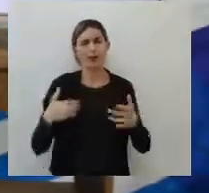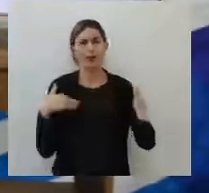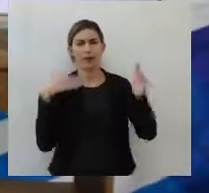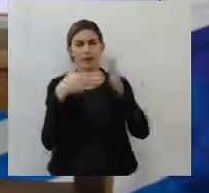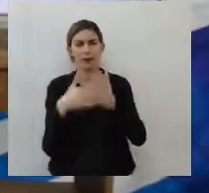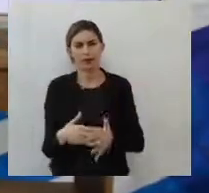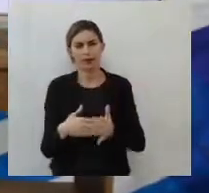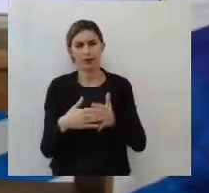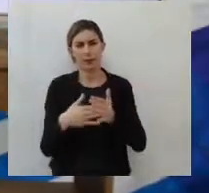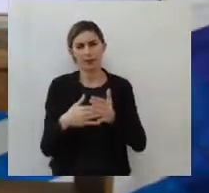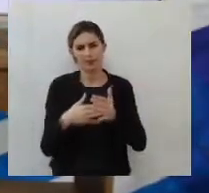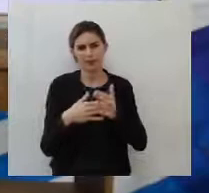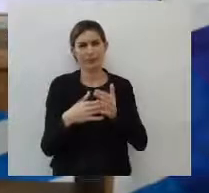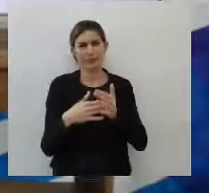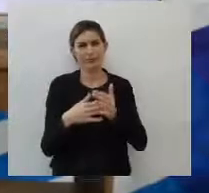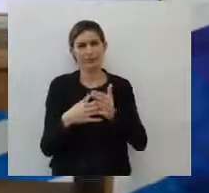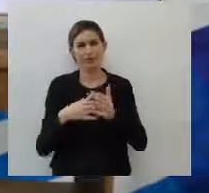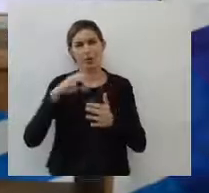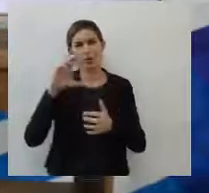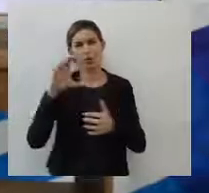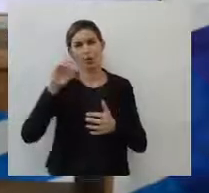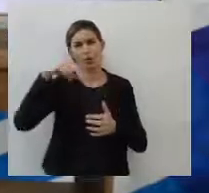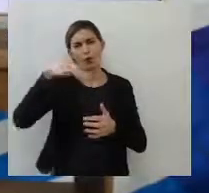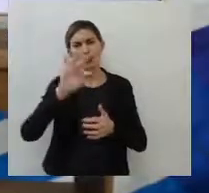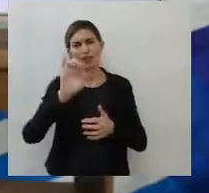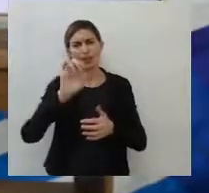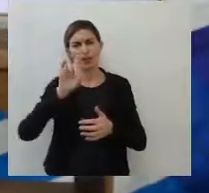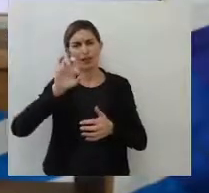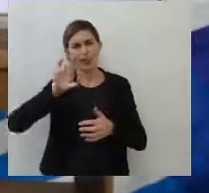até a questão da Confederação do Equador.